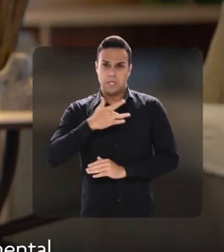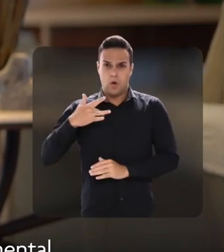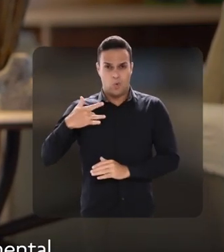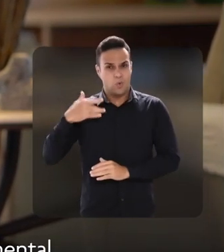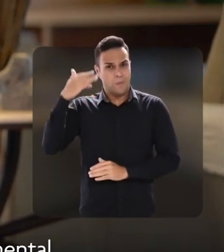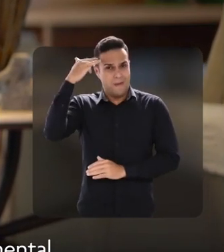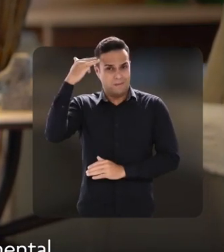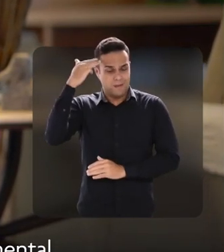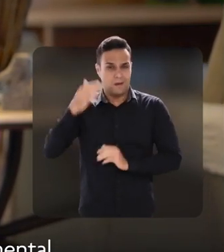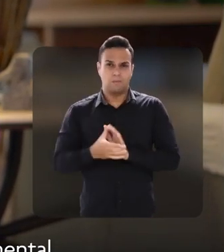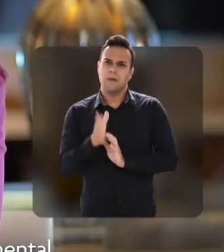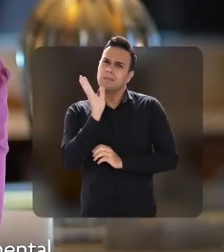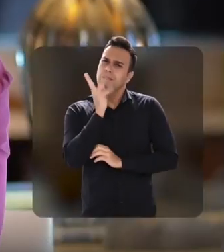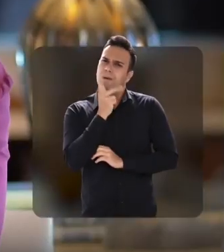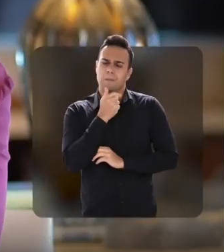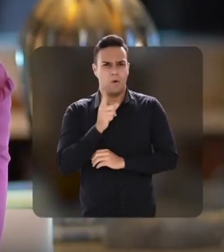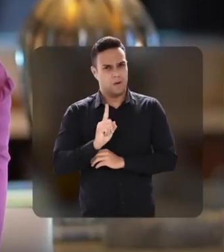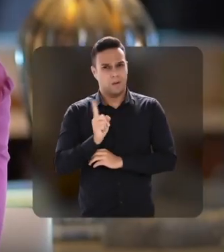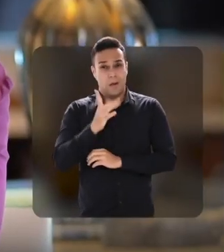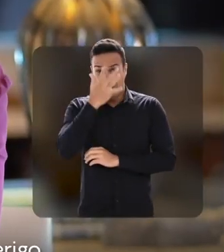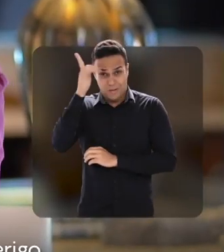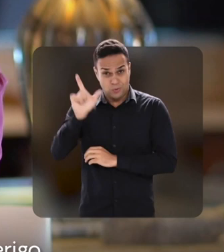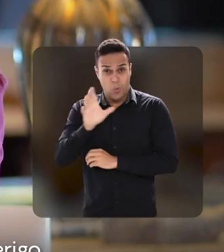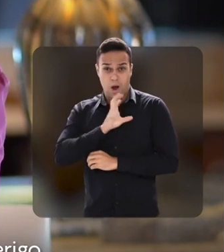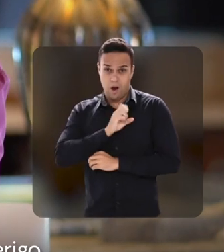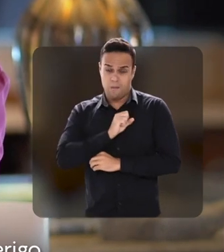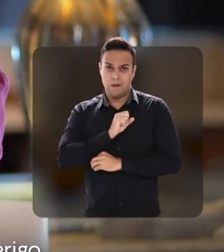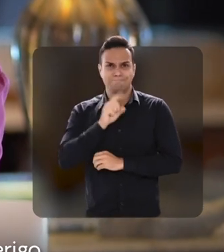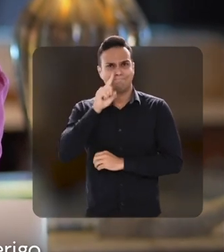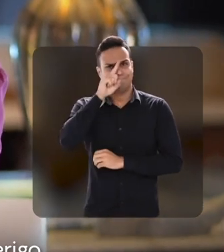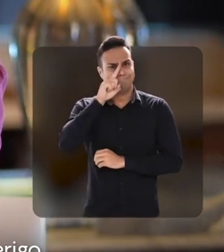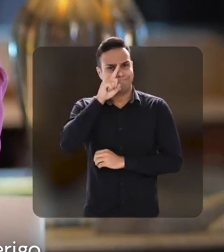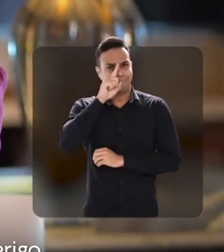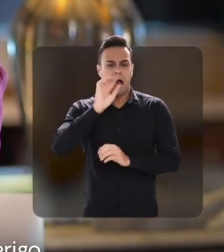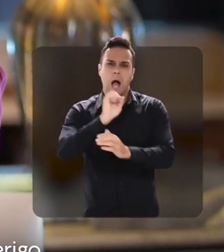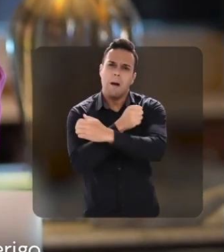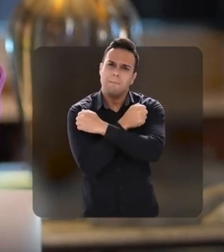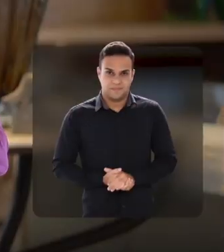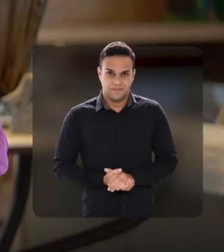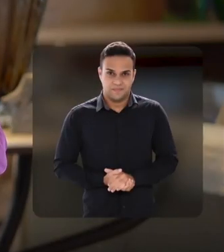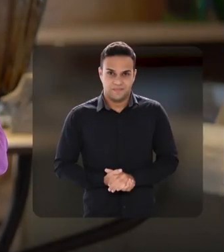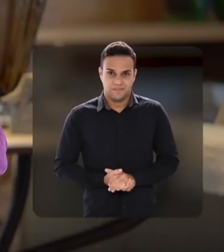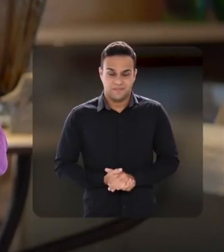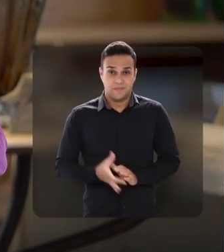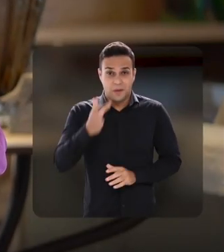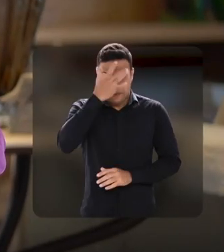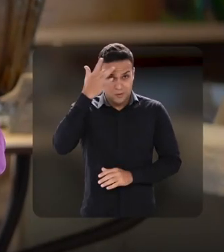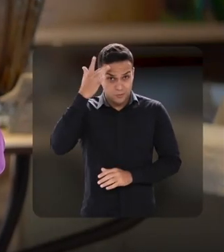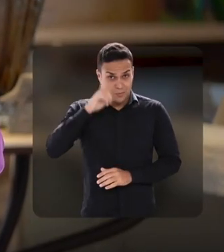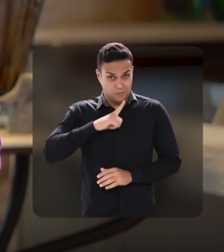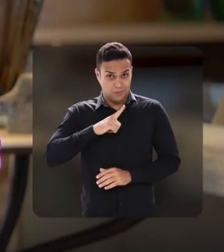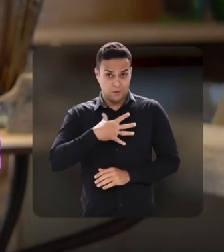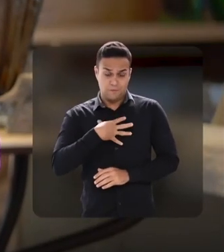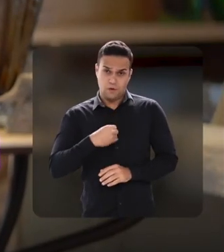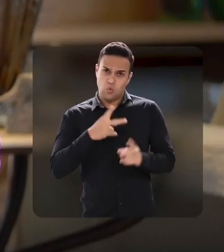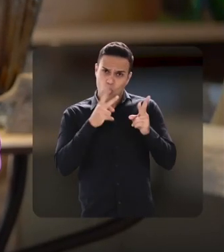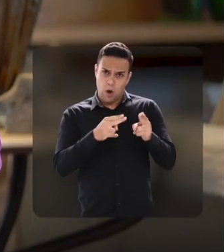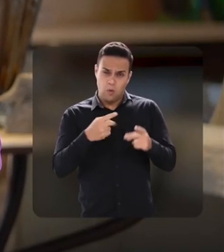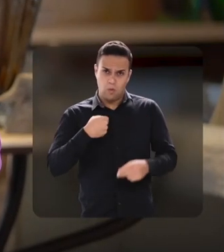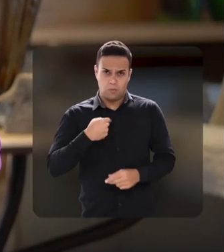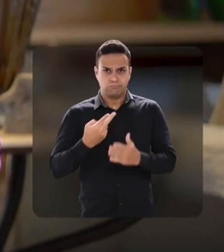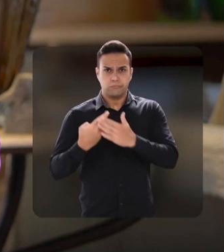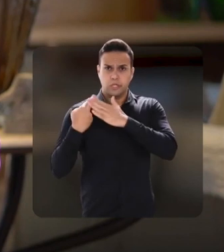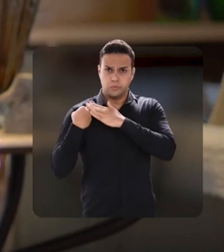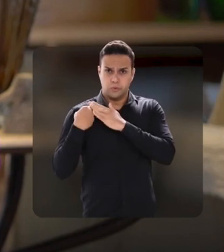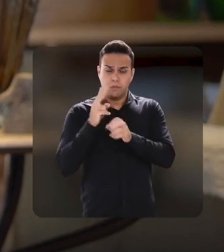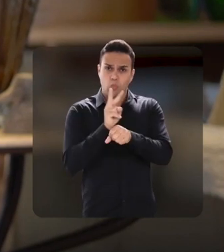segurança, professores e principalmente as famílias, sobre como prevenir esses casos. Quem tem filho como eu, é responsável